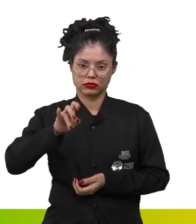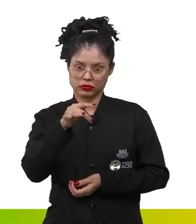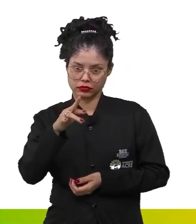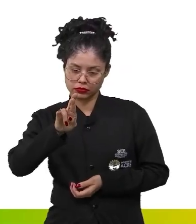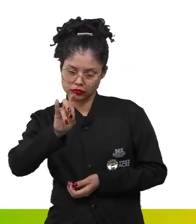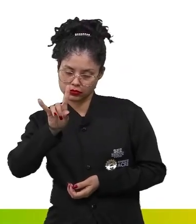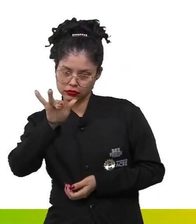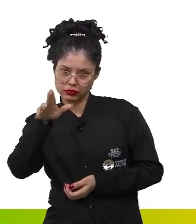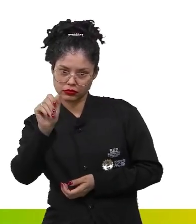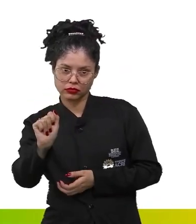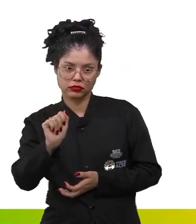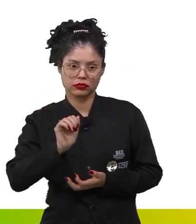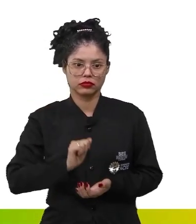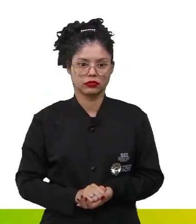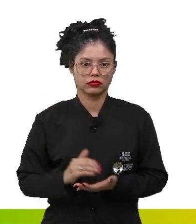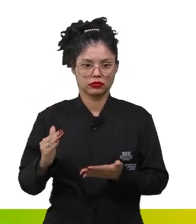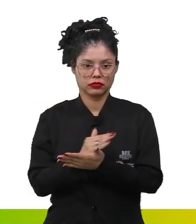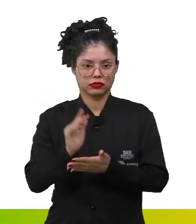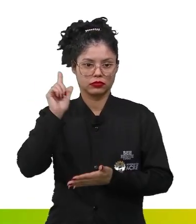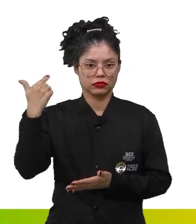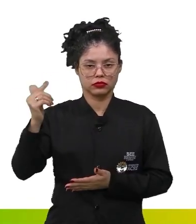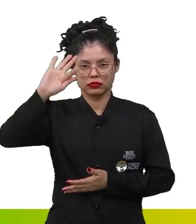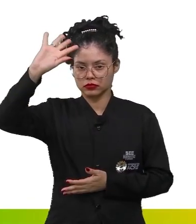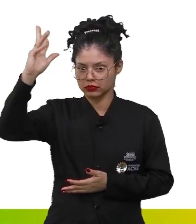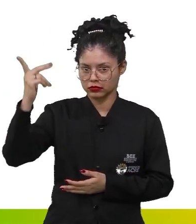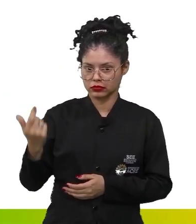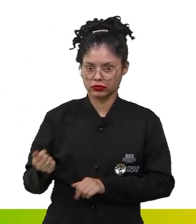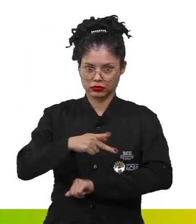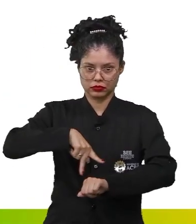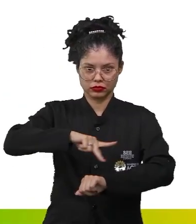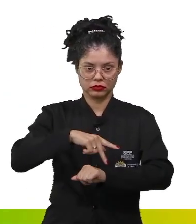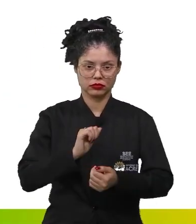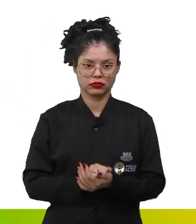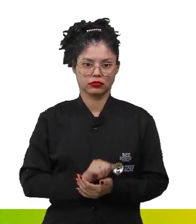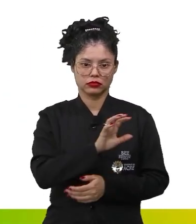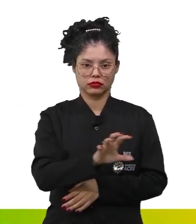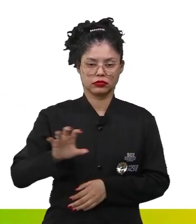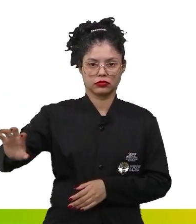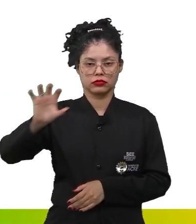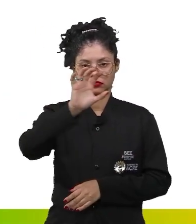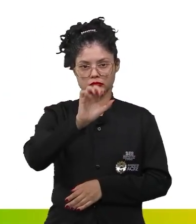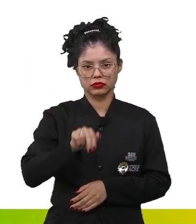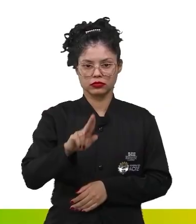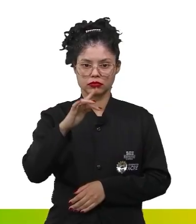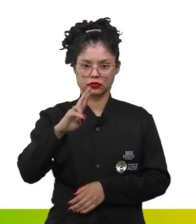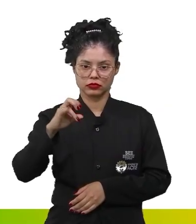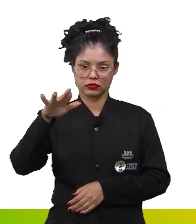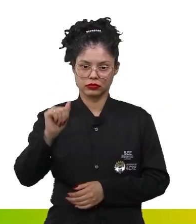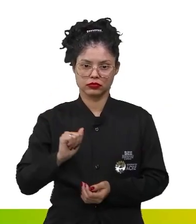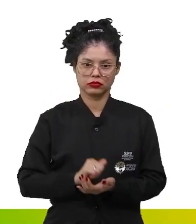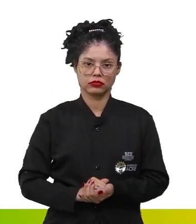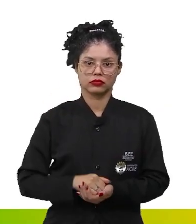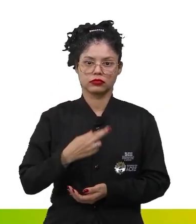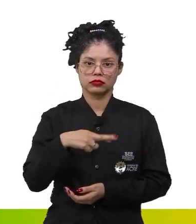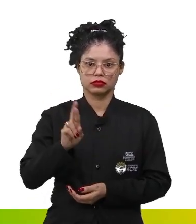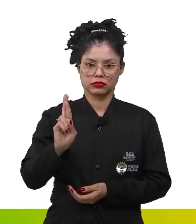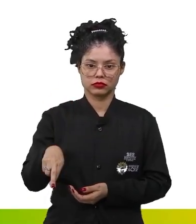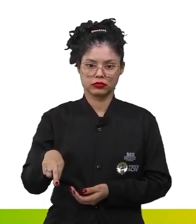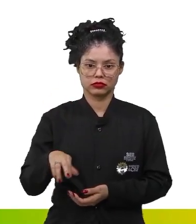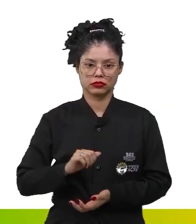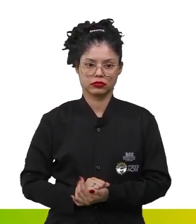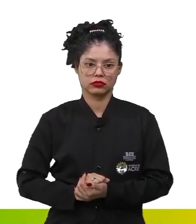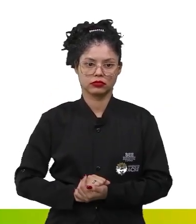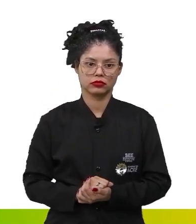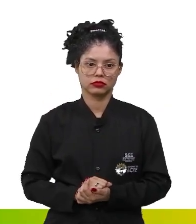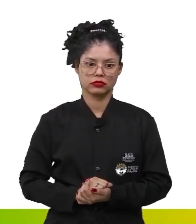as ocorridas no Afeganistão e em alguns países africanos, e também nas regiões aí da Ucrânia,